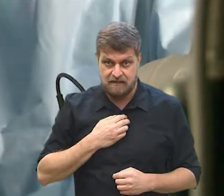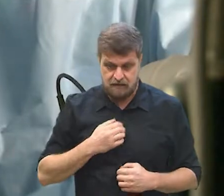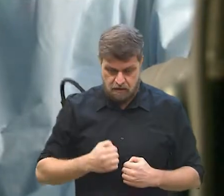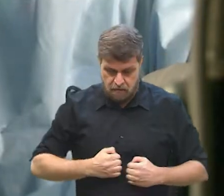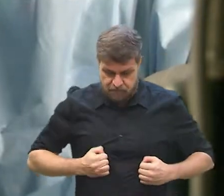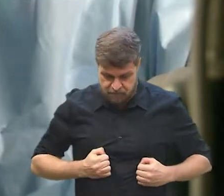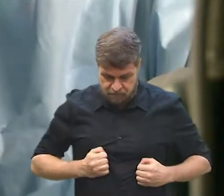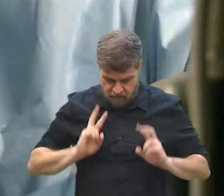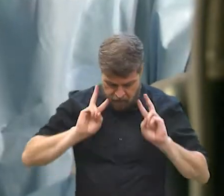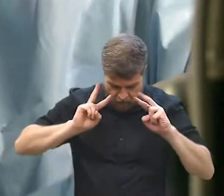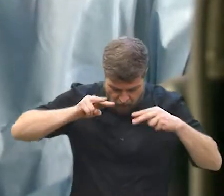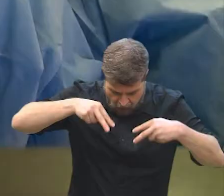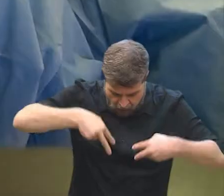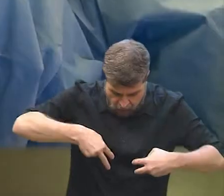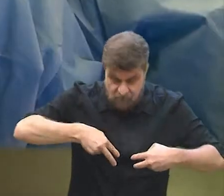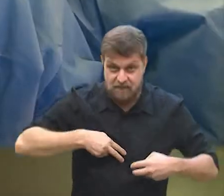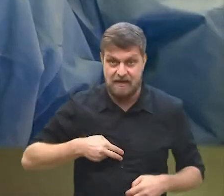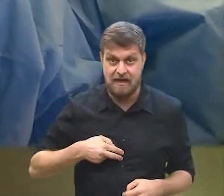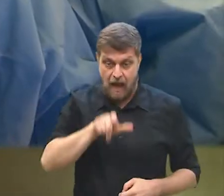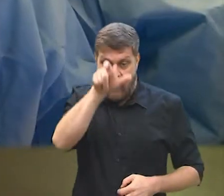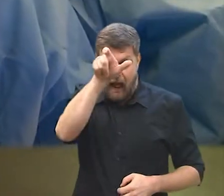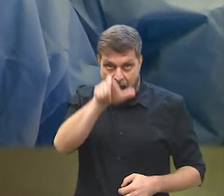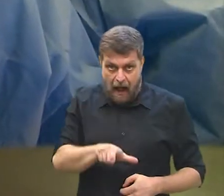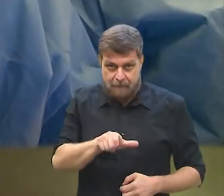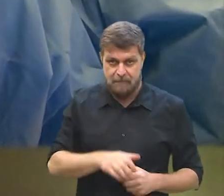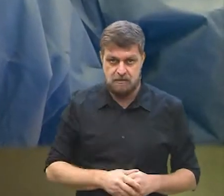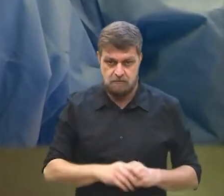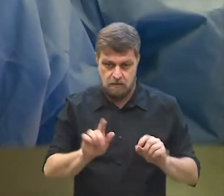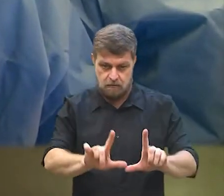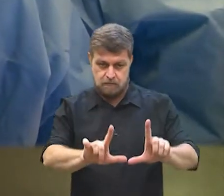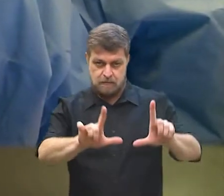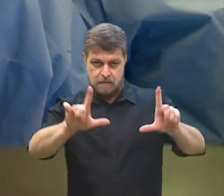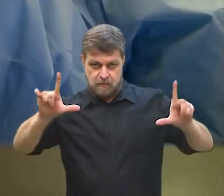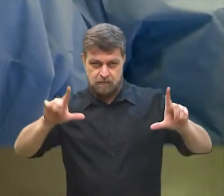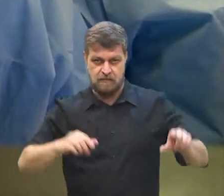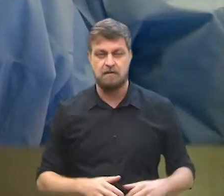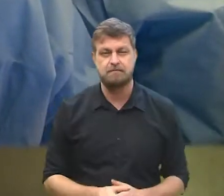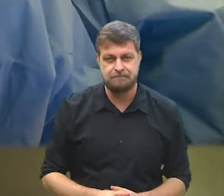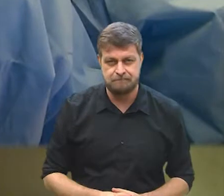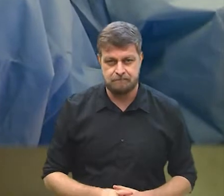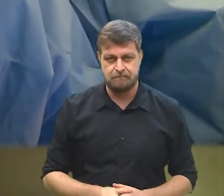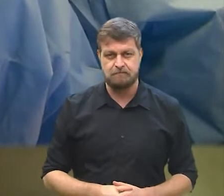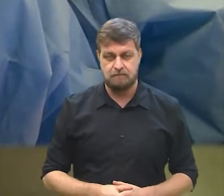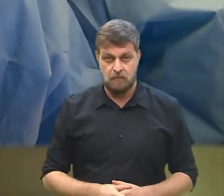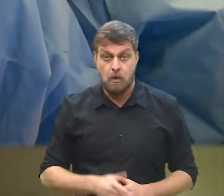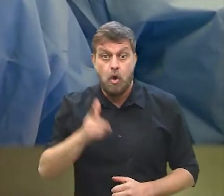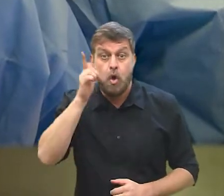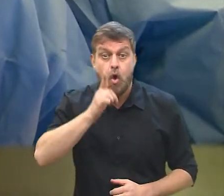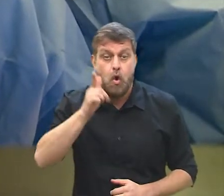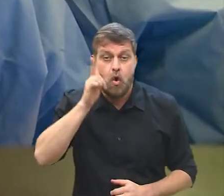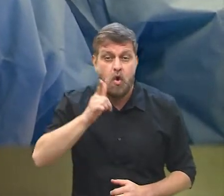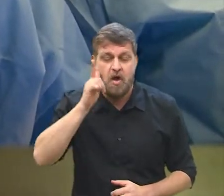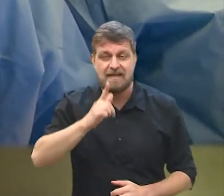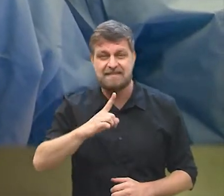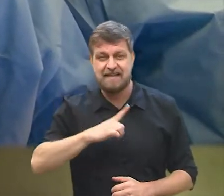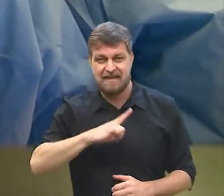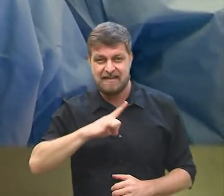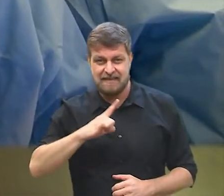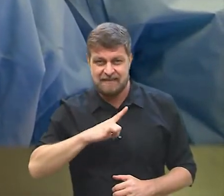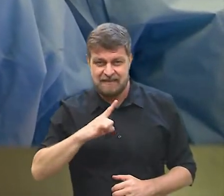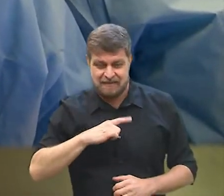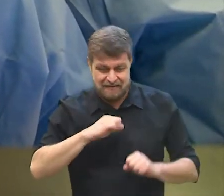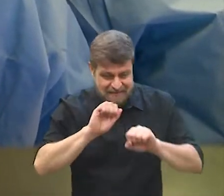enxergando dentro da barriga do paciente, por exemplo, né, se for uma cirurgia abdominal, e ele consegue ter a